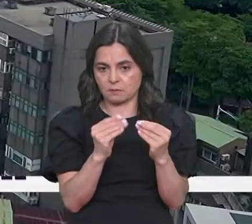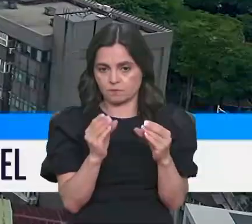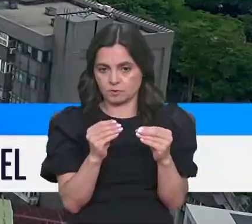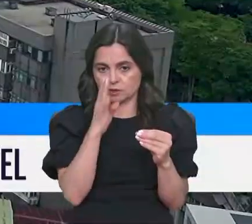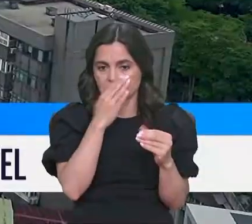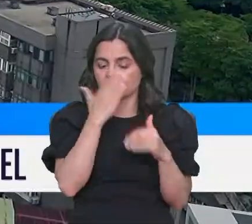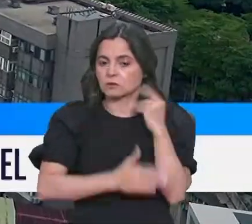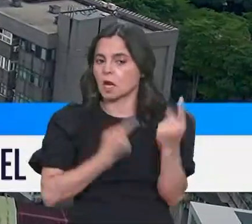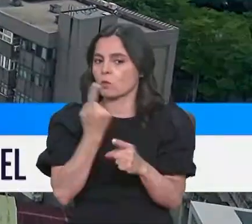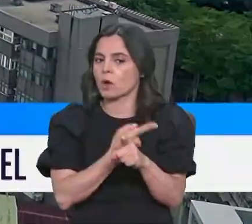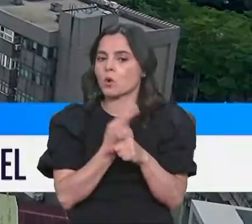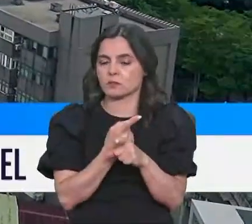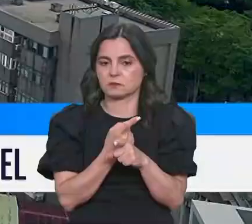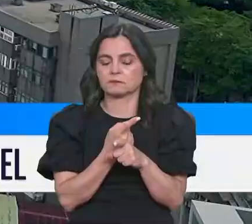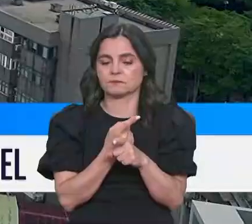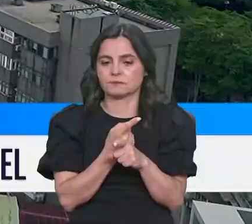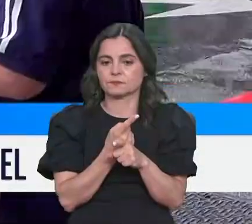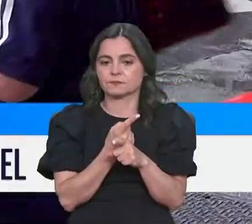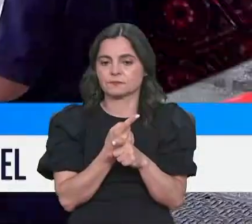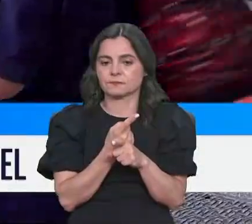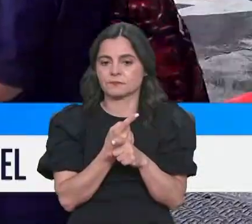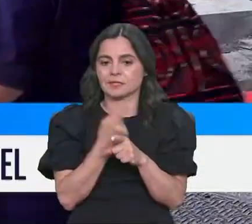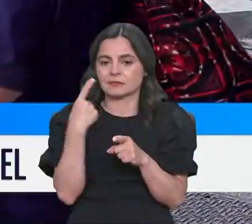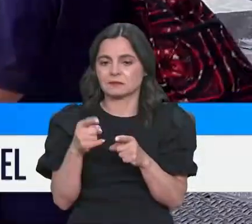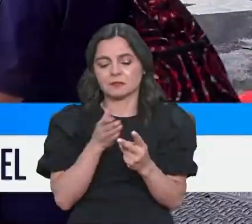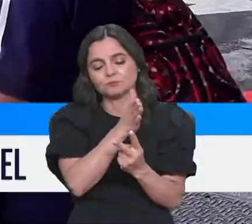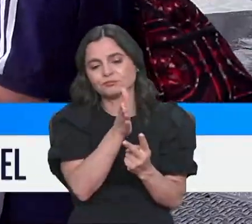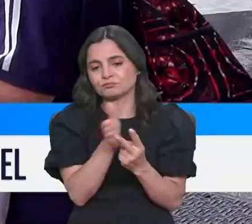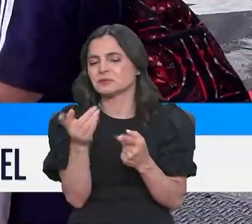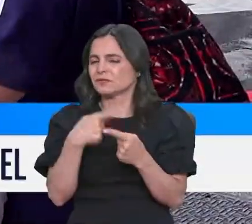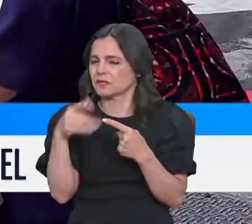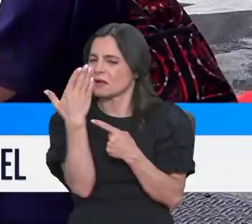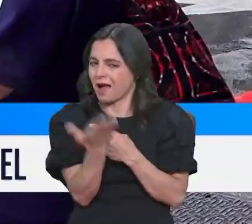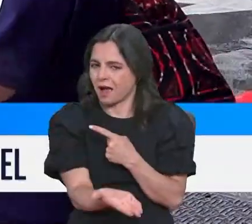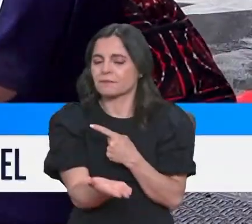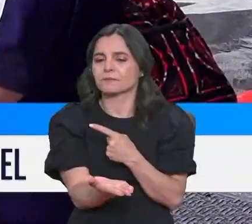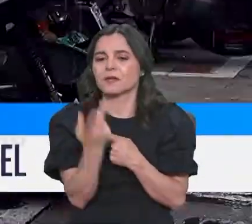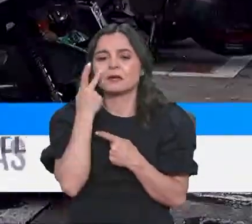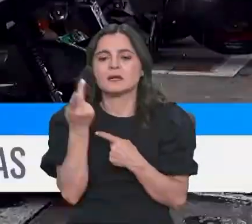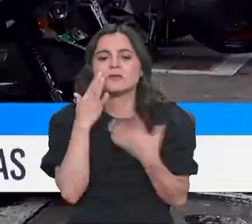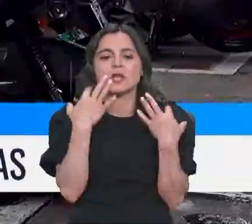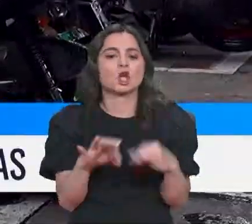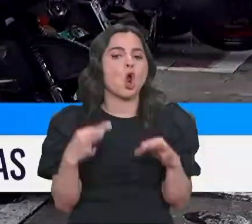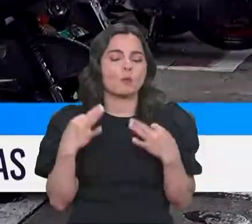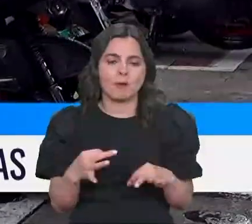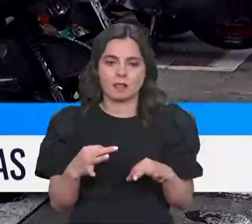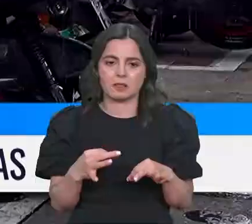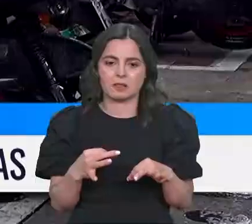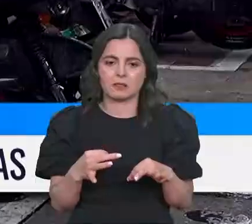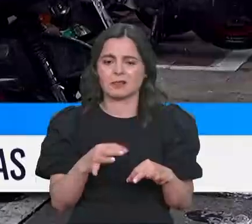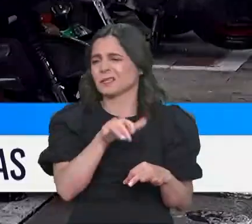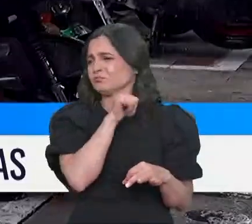acontecer alguma coisa. Há esta dicotomia, diferença. Na vida normal, ninguém liga